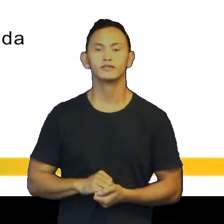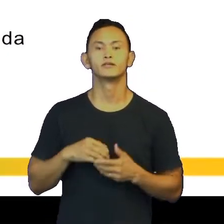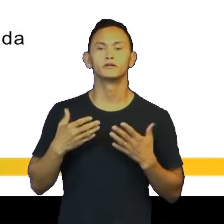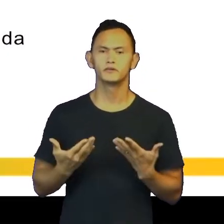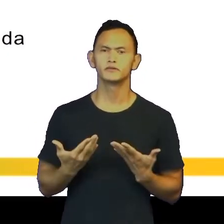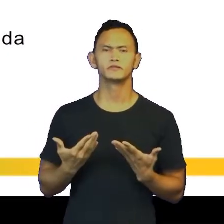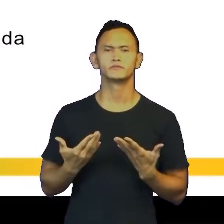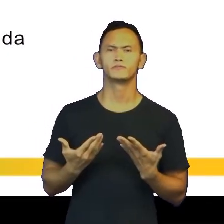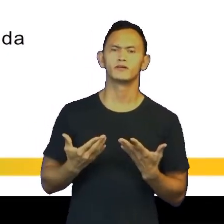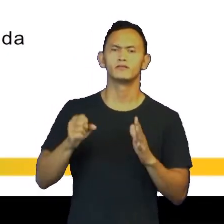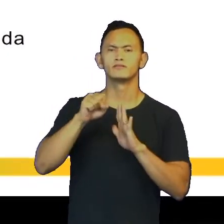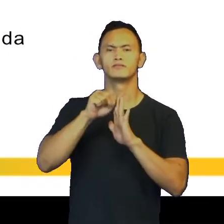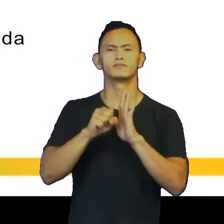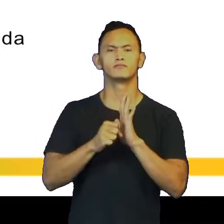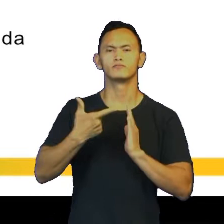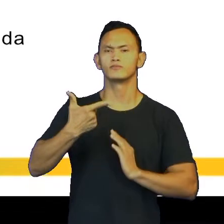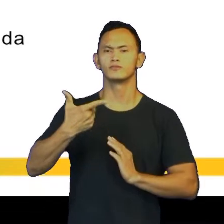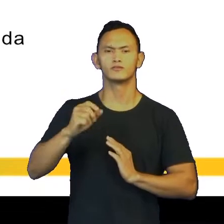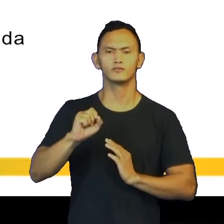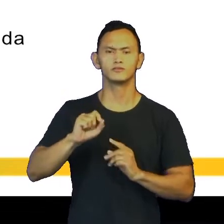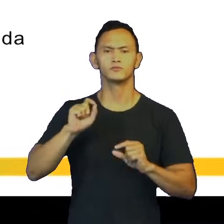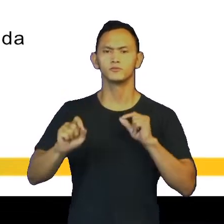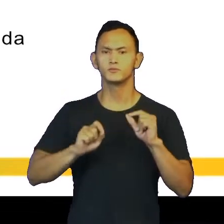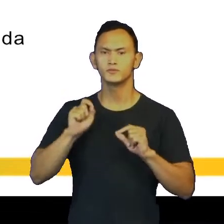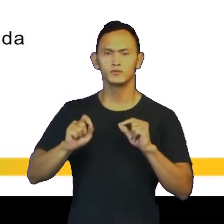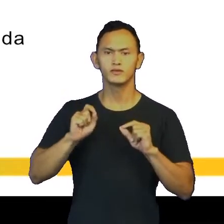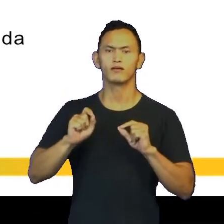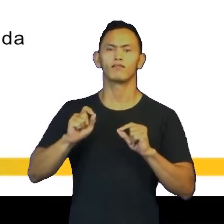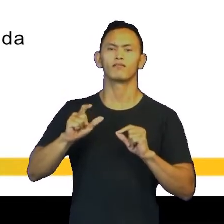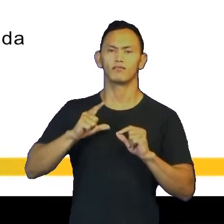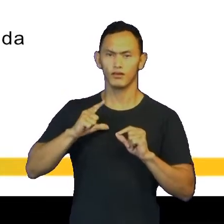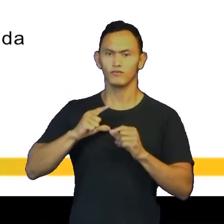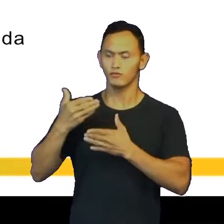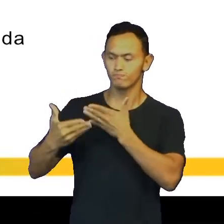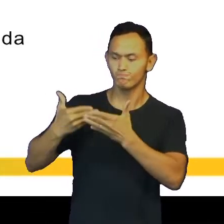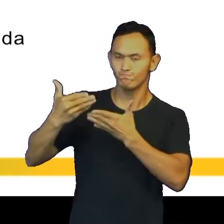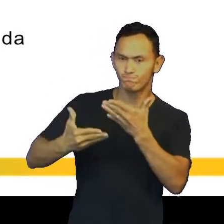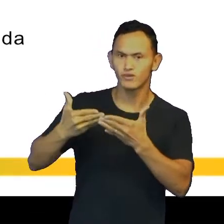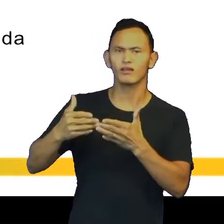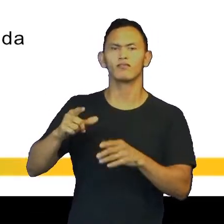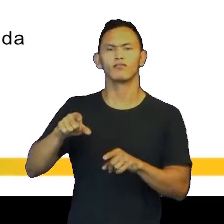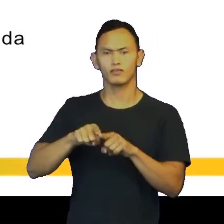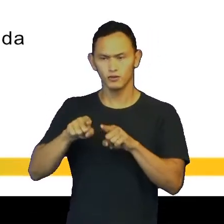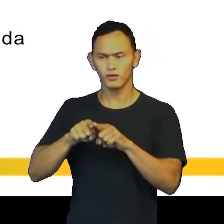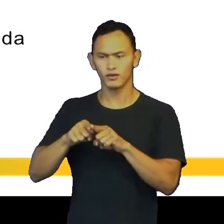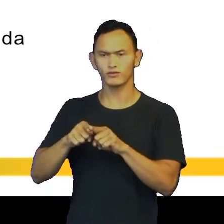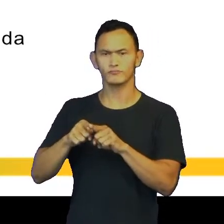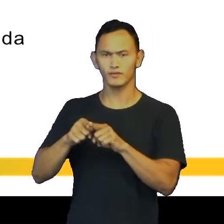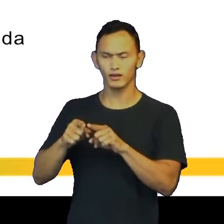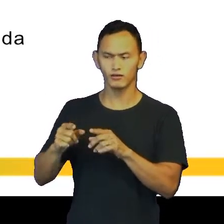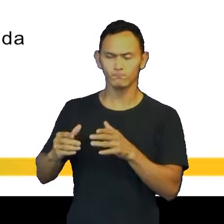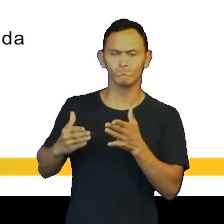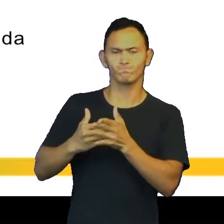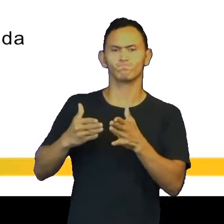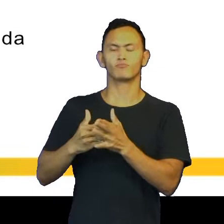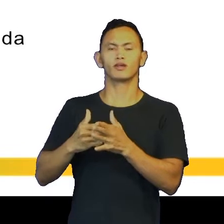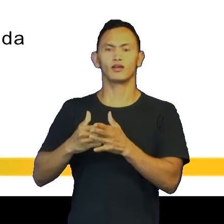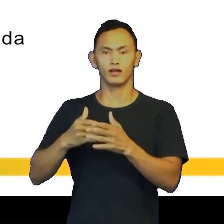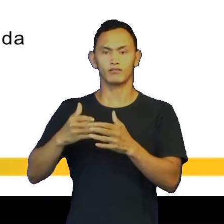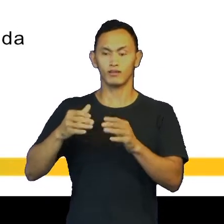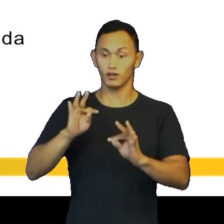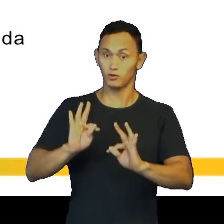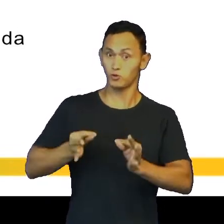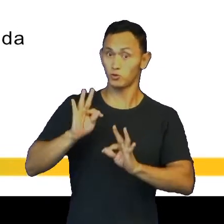entrando no século 20 o século 20 foi marcado por avanços e conflitos as mudanças na tecnologia foram muito